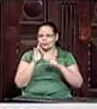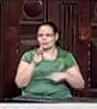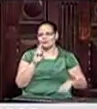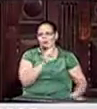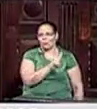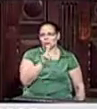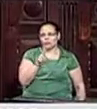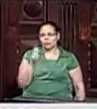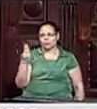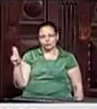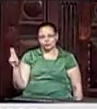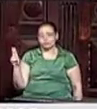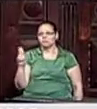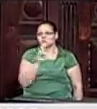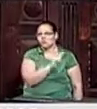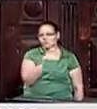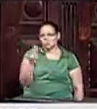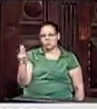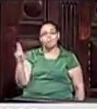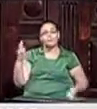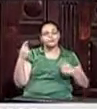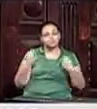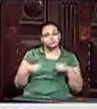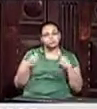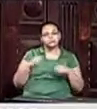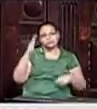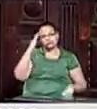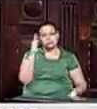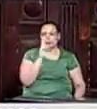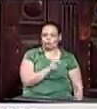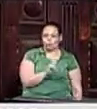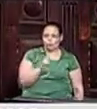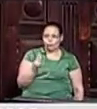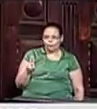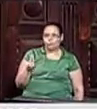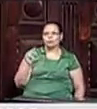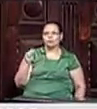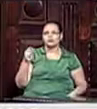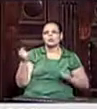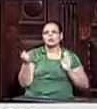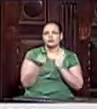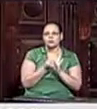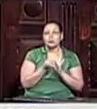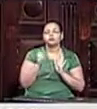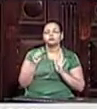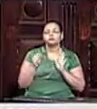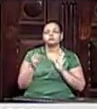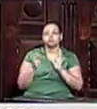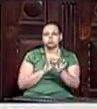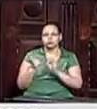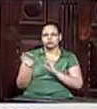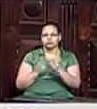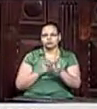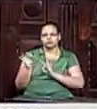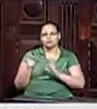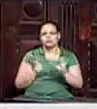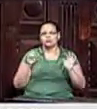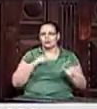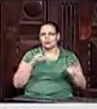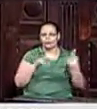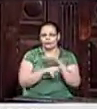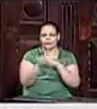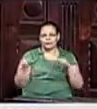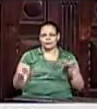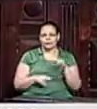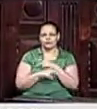nome. E a gente tem que entender que esses nomes simbolizam um projeto. Há uma diferença